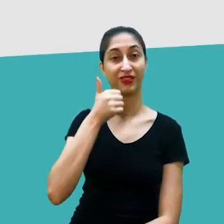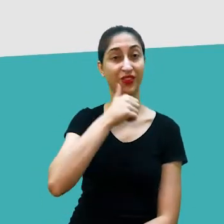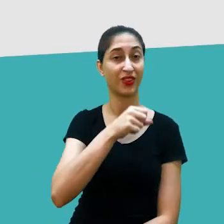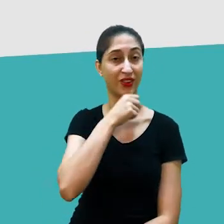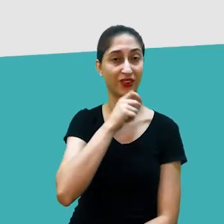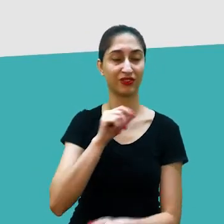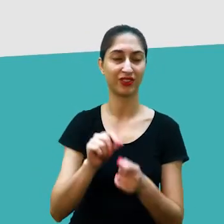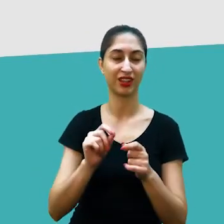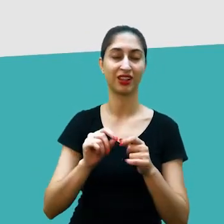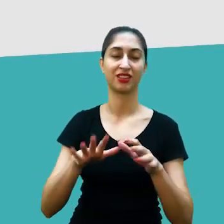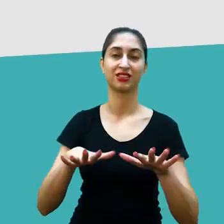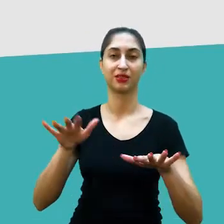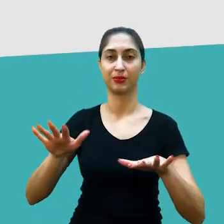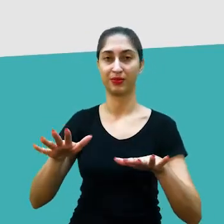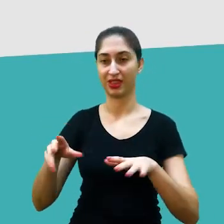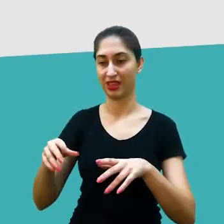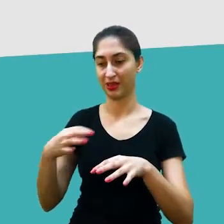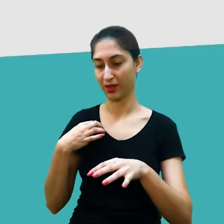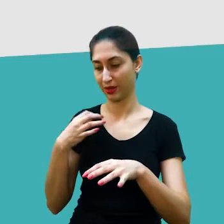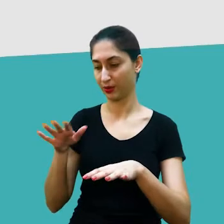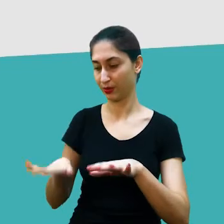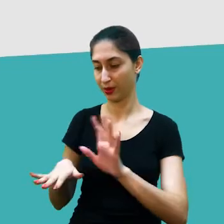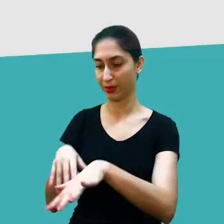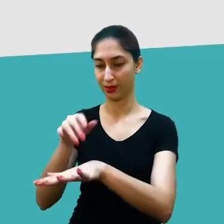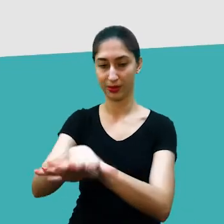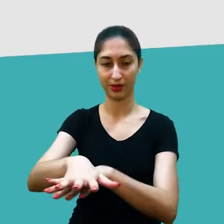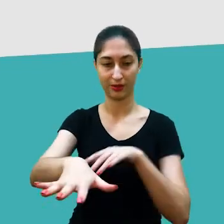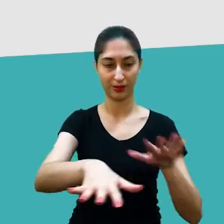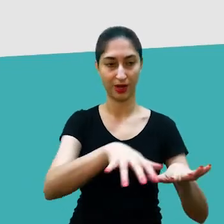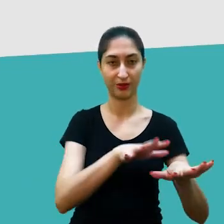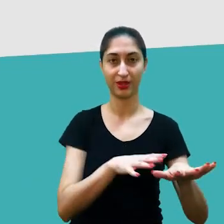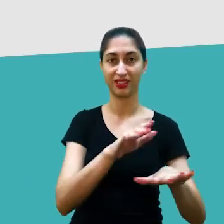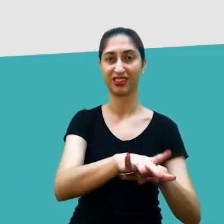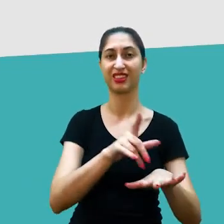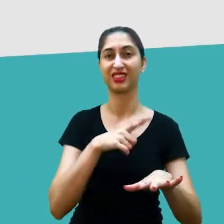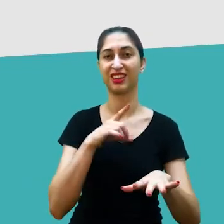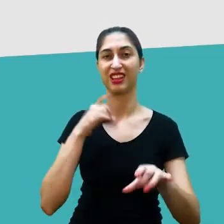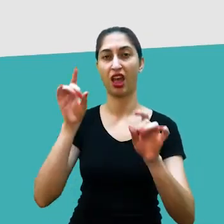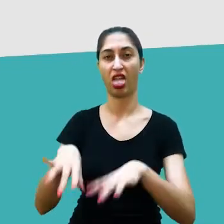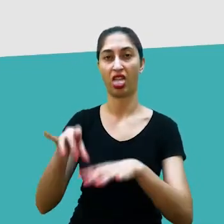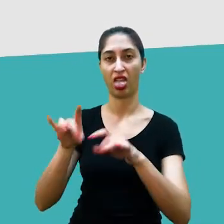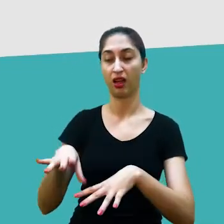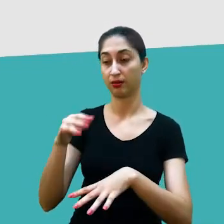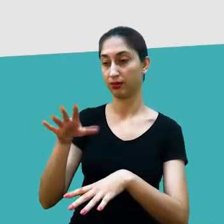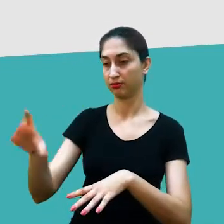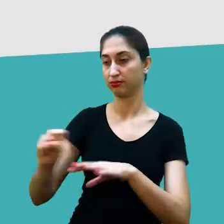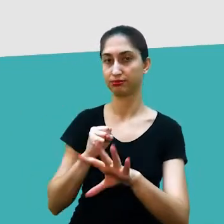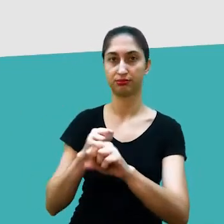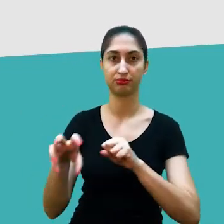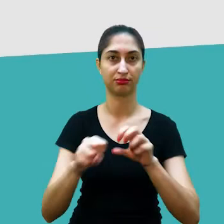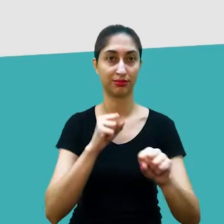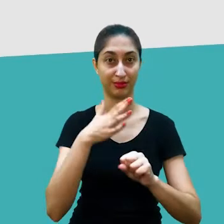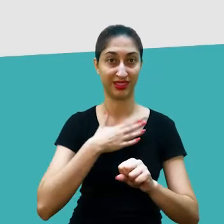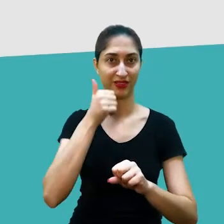fazia coxas de retalho, né, com resíduo de confecções, retalhos que às vezes iam para